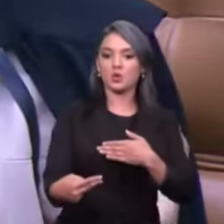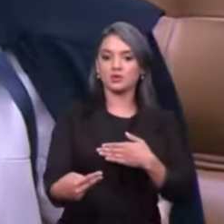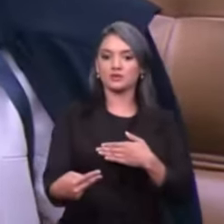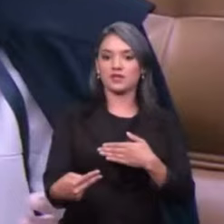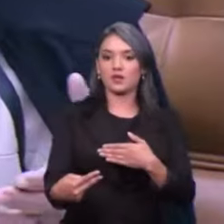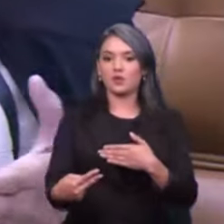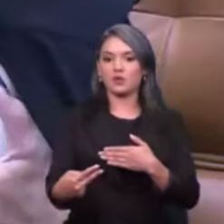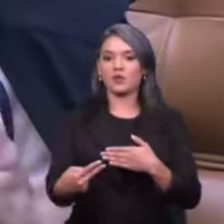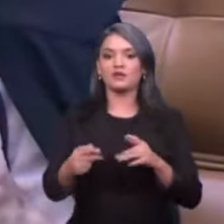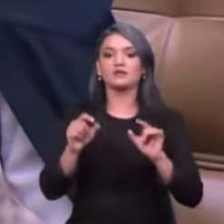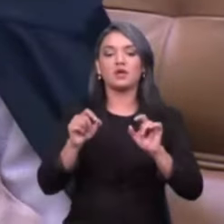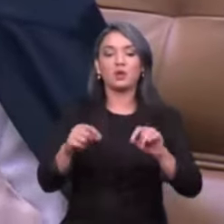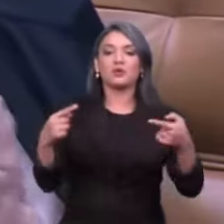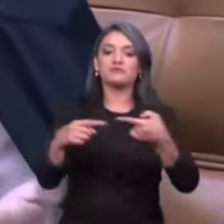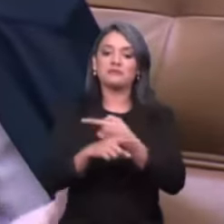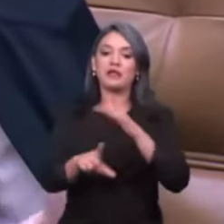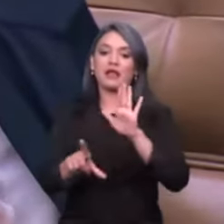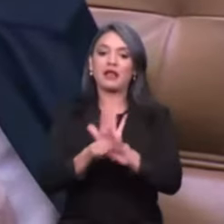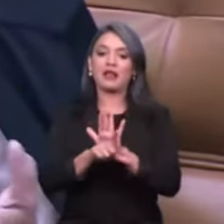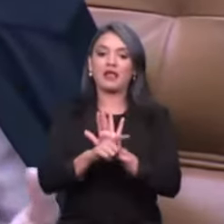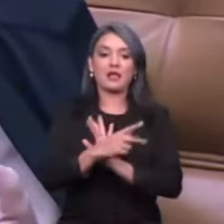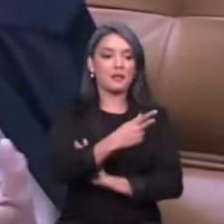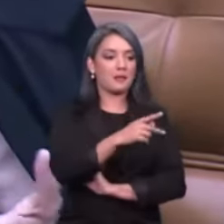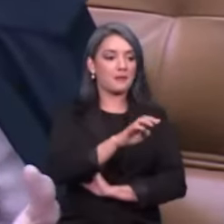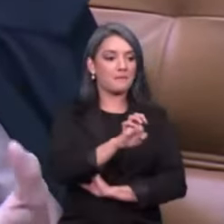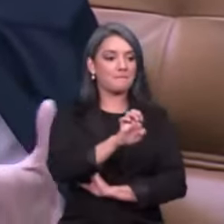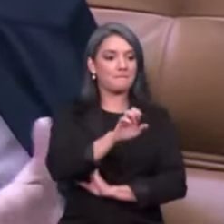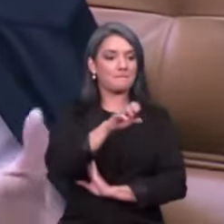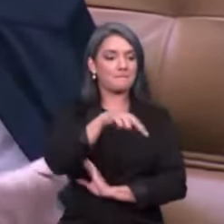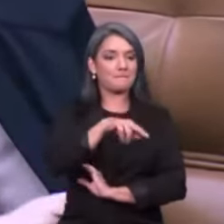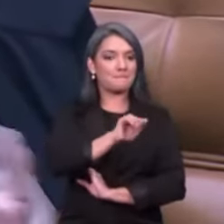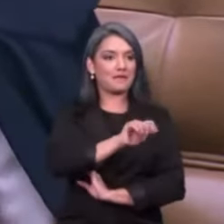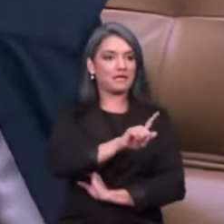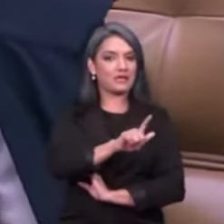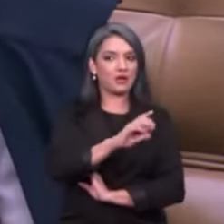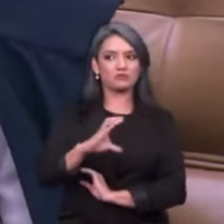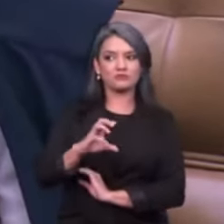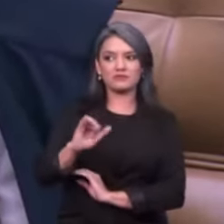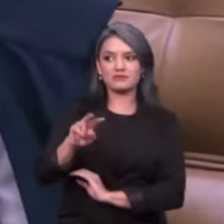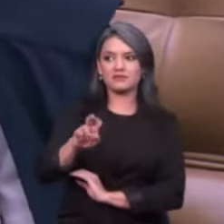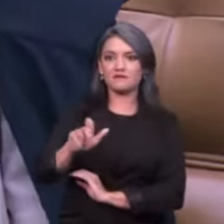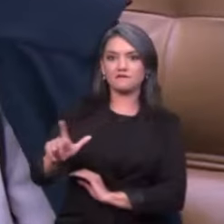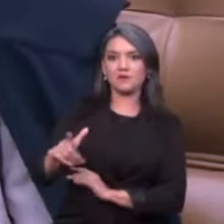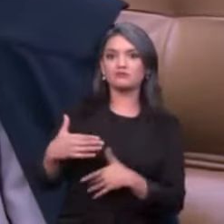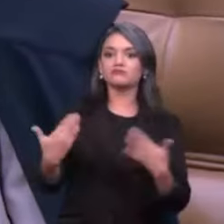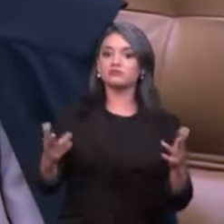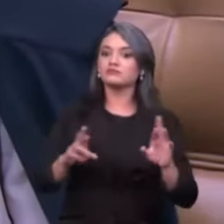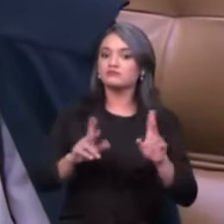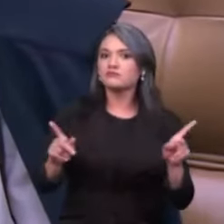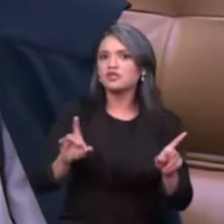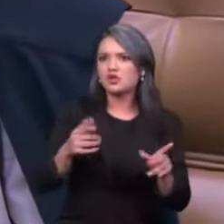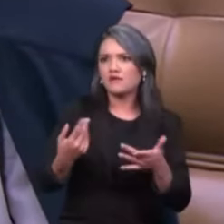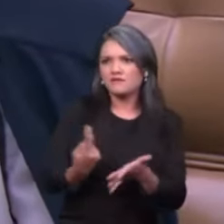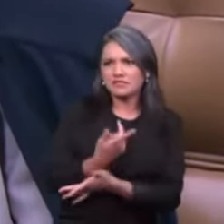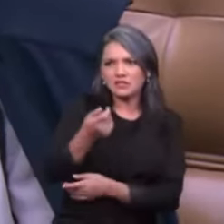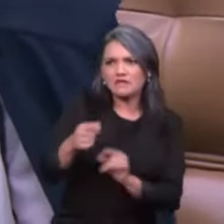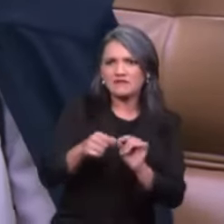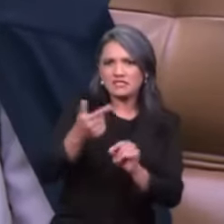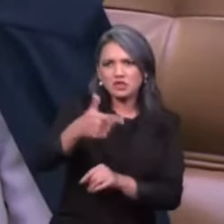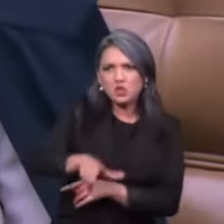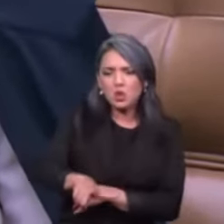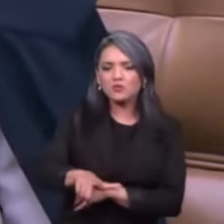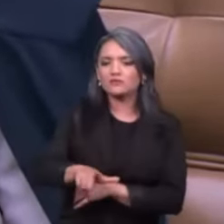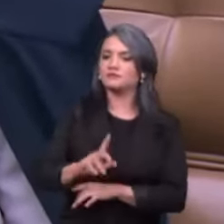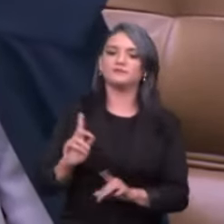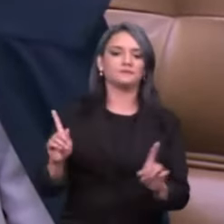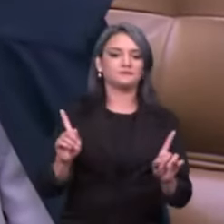ilícito penal para um ilícito civil, que seria, por exemplo, só a reincidência. Não, apenas